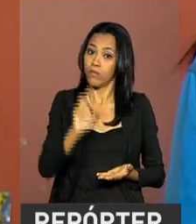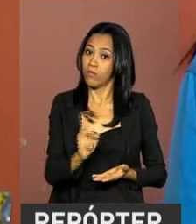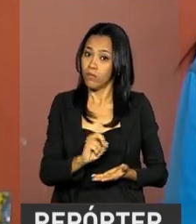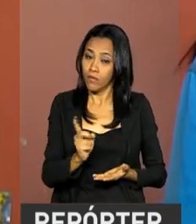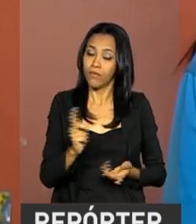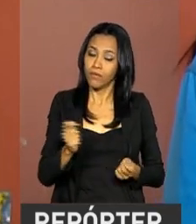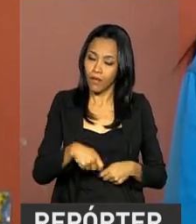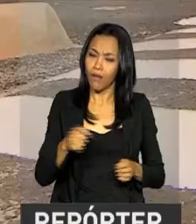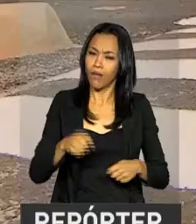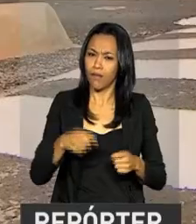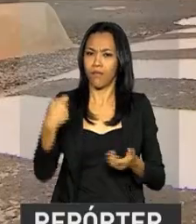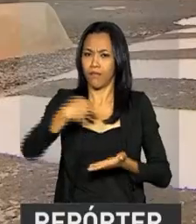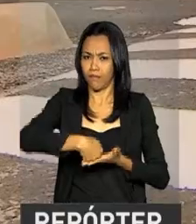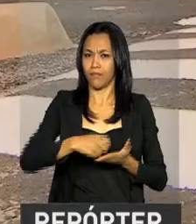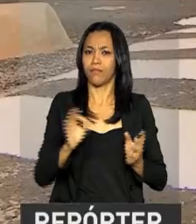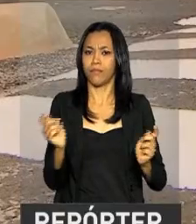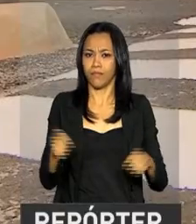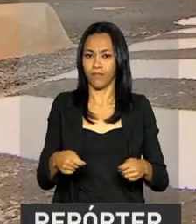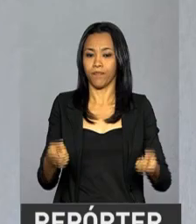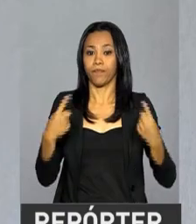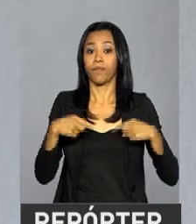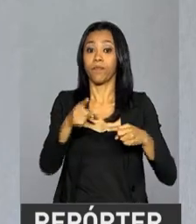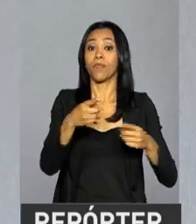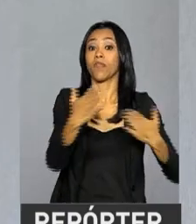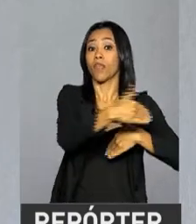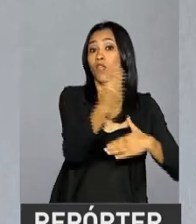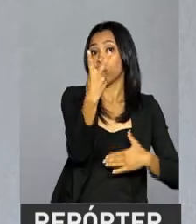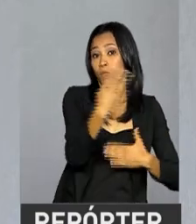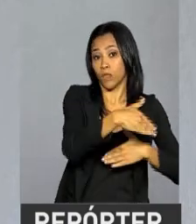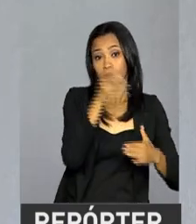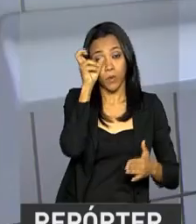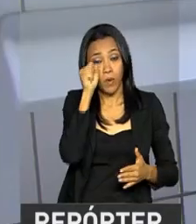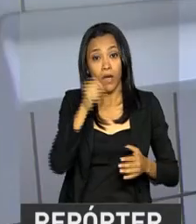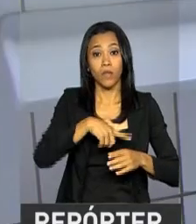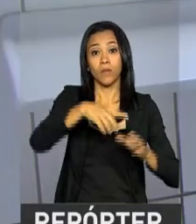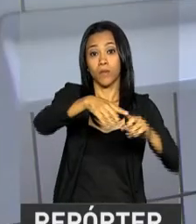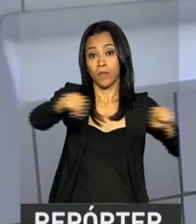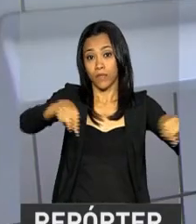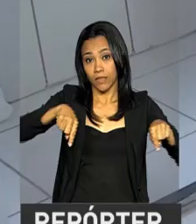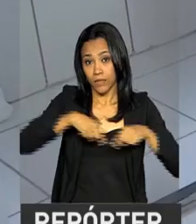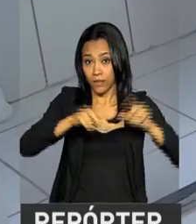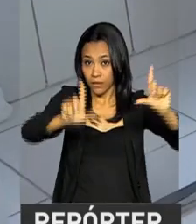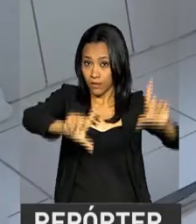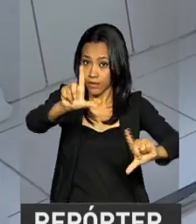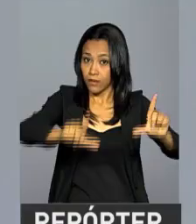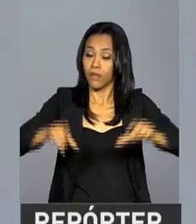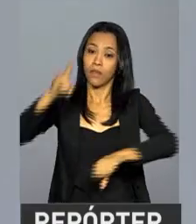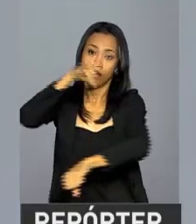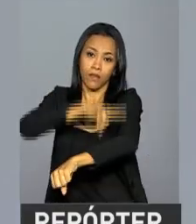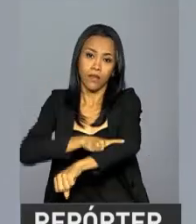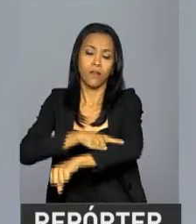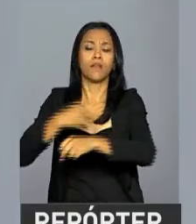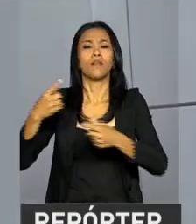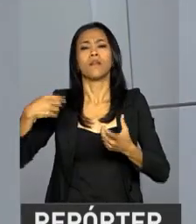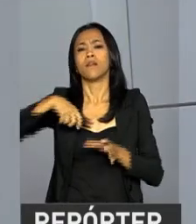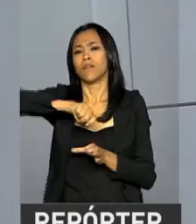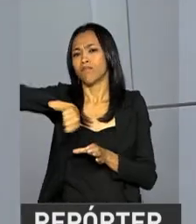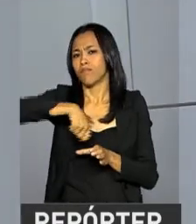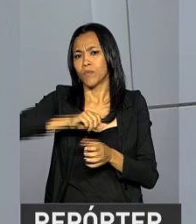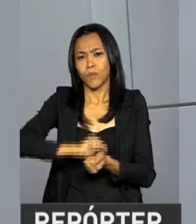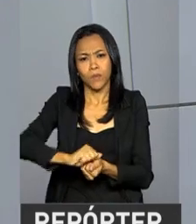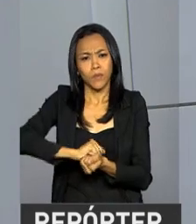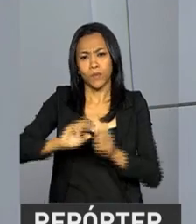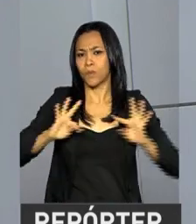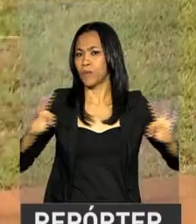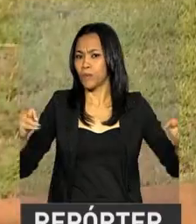cabe no bolso de todo mundo. O novo apartamento tem 2 quartos, sala, cozinha, área de serviço e banheiro. Tudo novo,